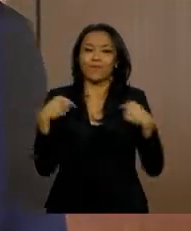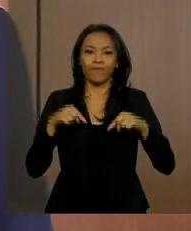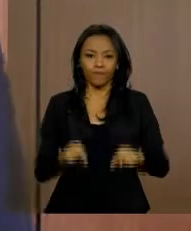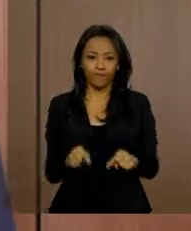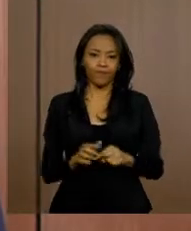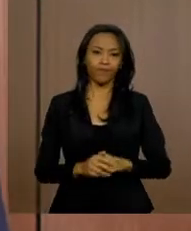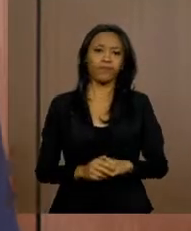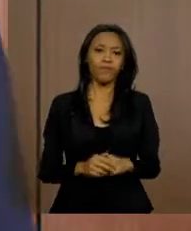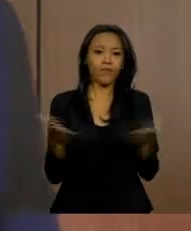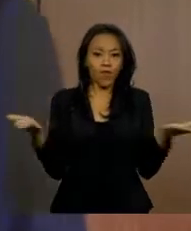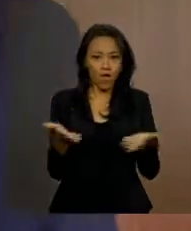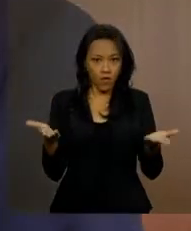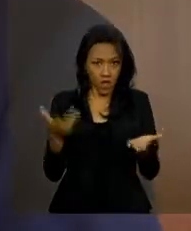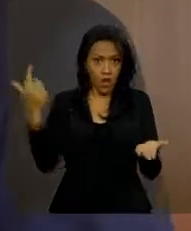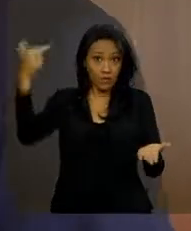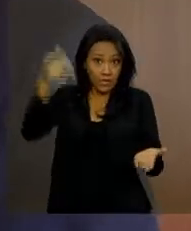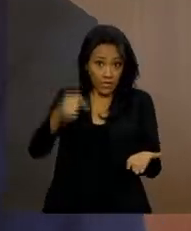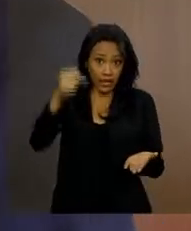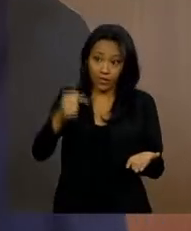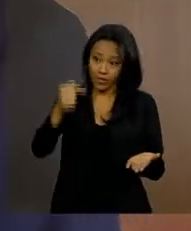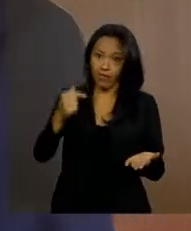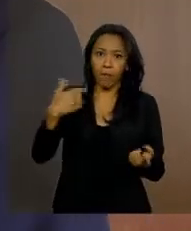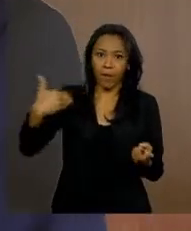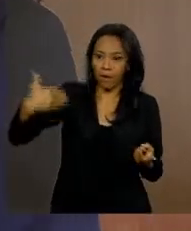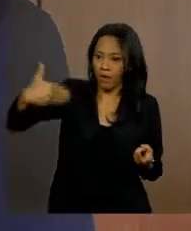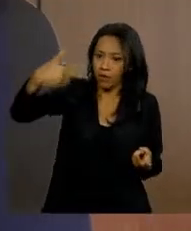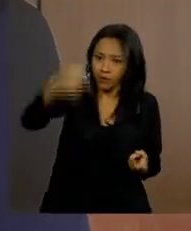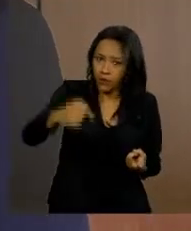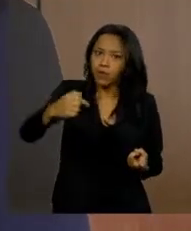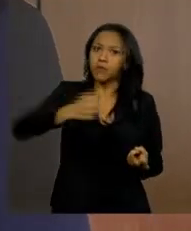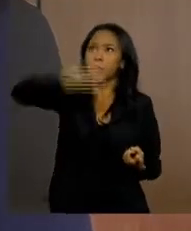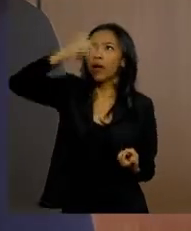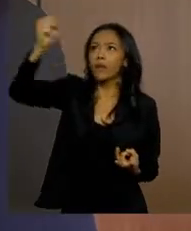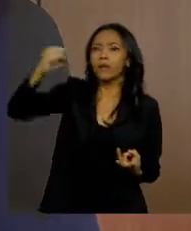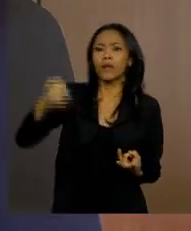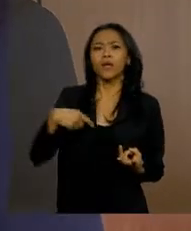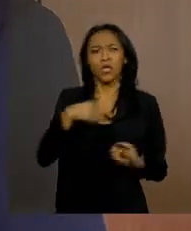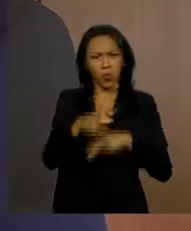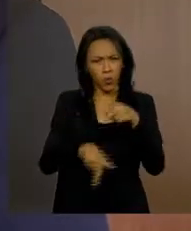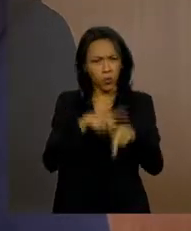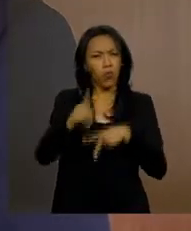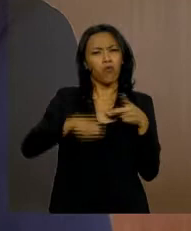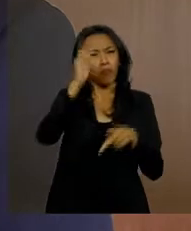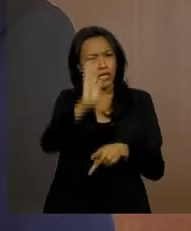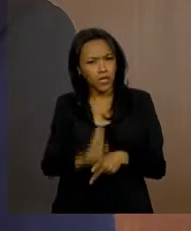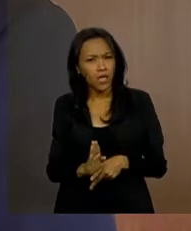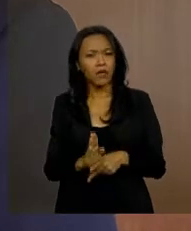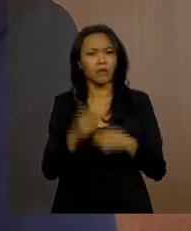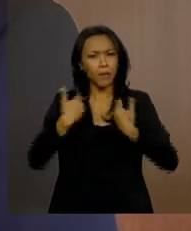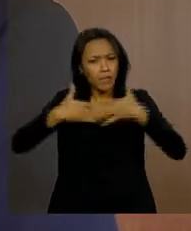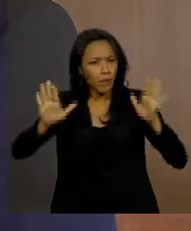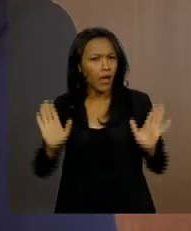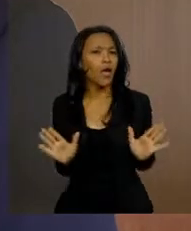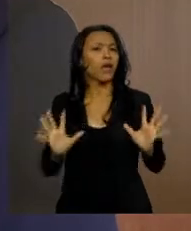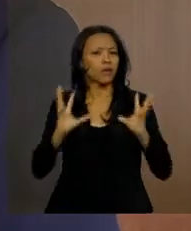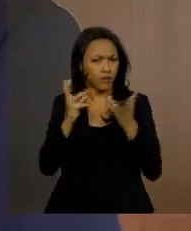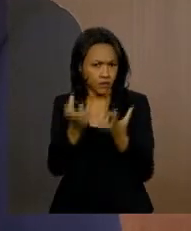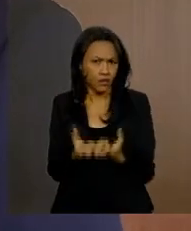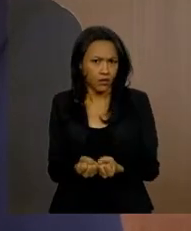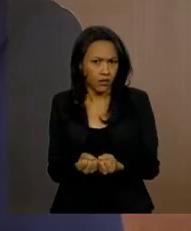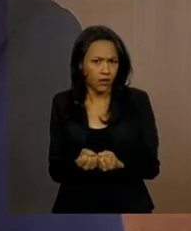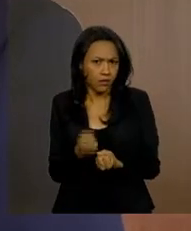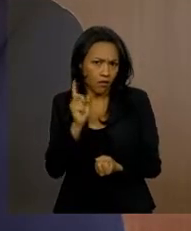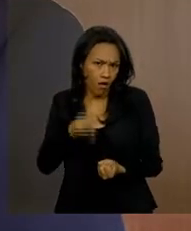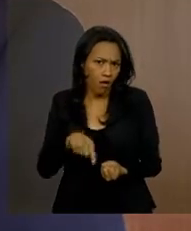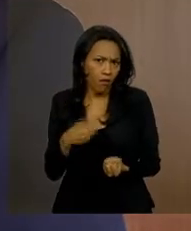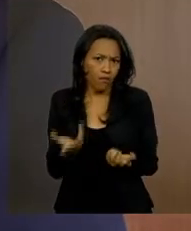sétima o set em um processo de interiorização avaliação do governo é de que os brasileiros estão a mais abertos a essa situação